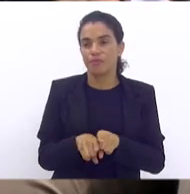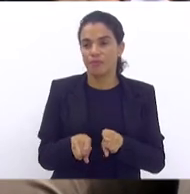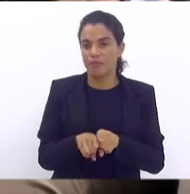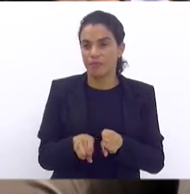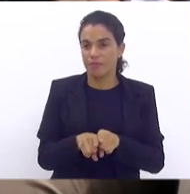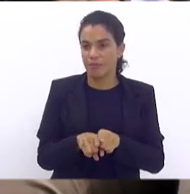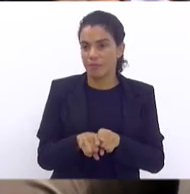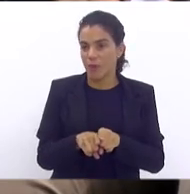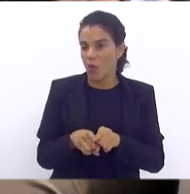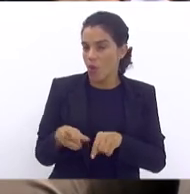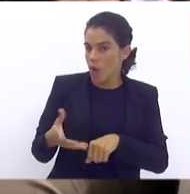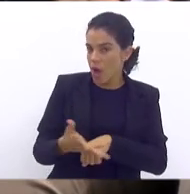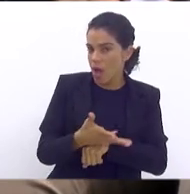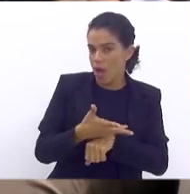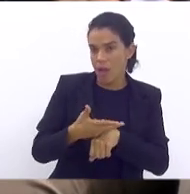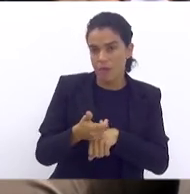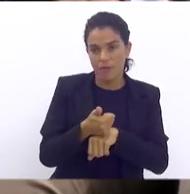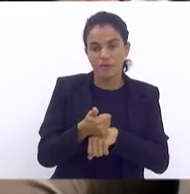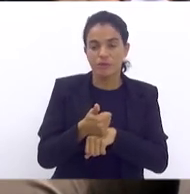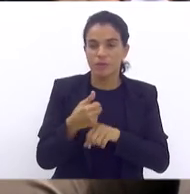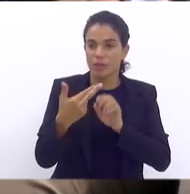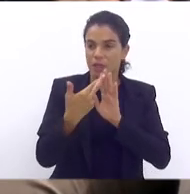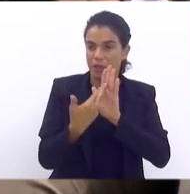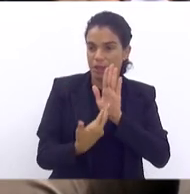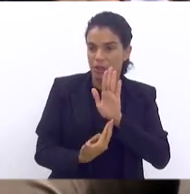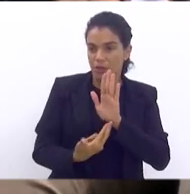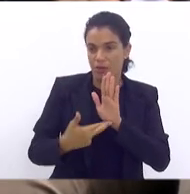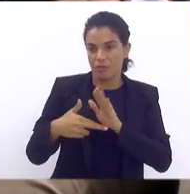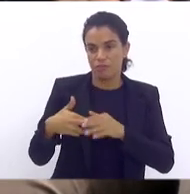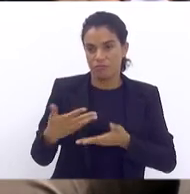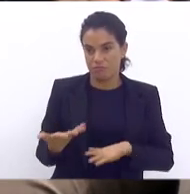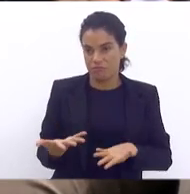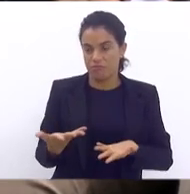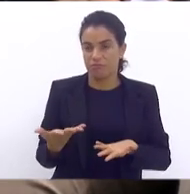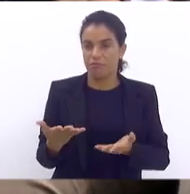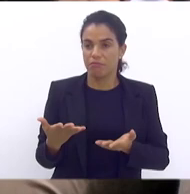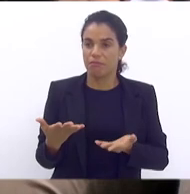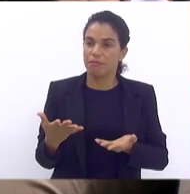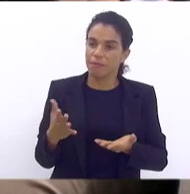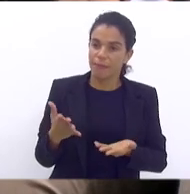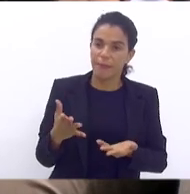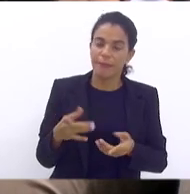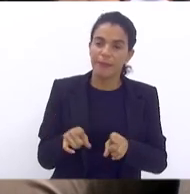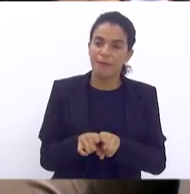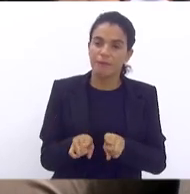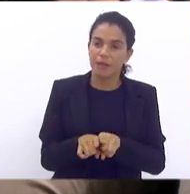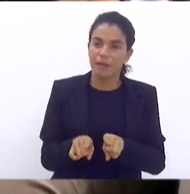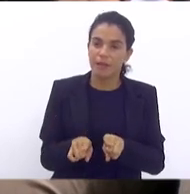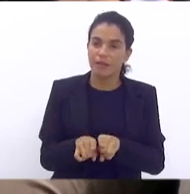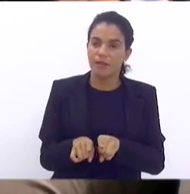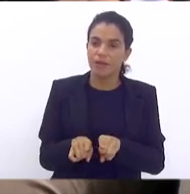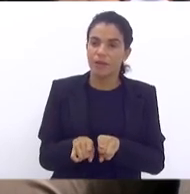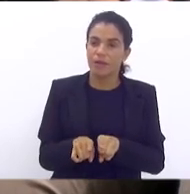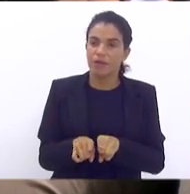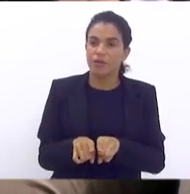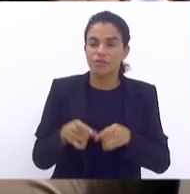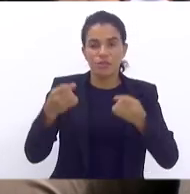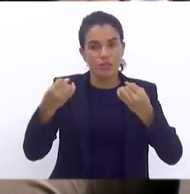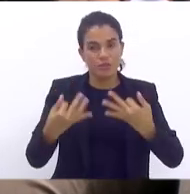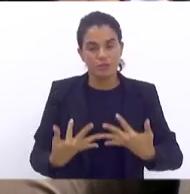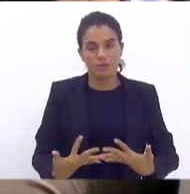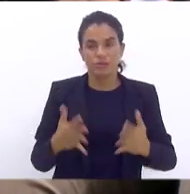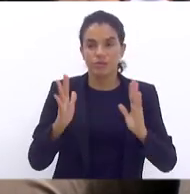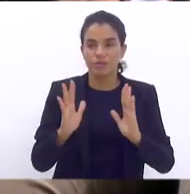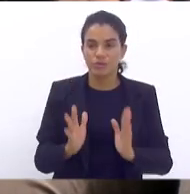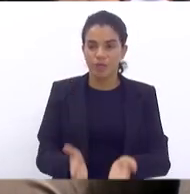continuamente o aperfeiçoamento das normas da autoridade marítima. Contudo, como nós já colocamos, toda norma